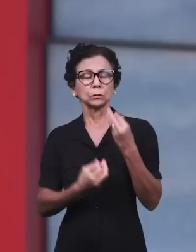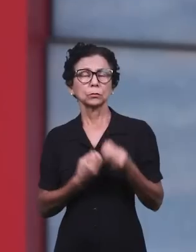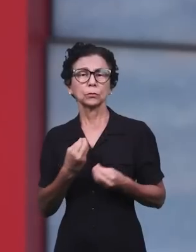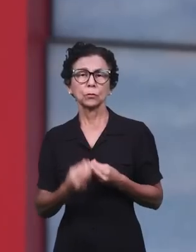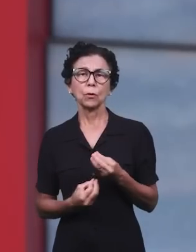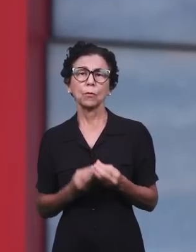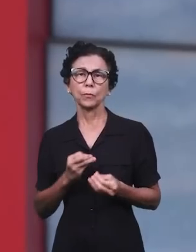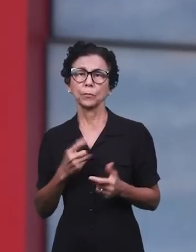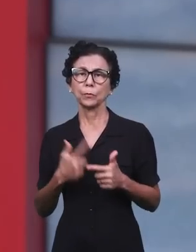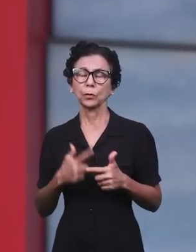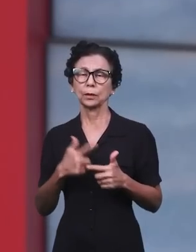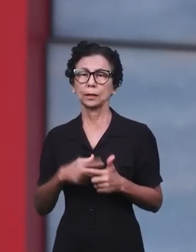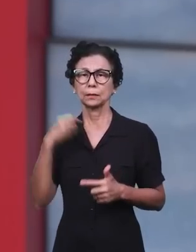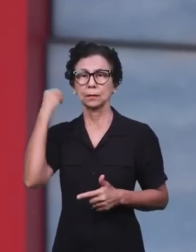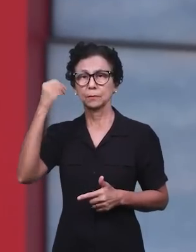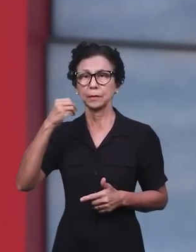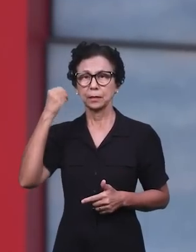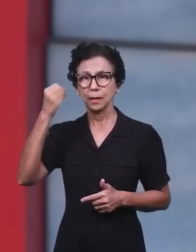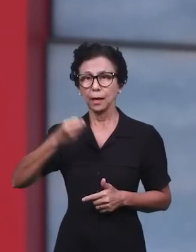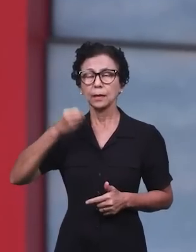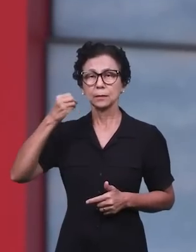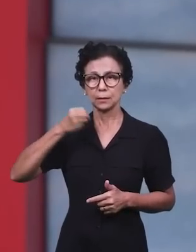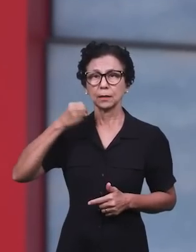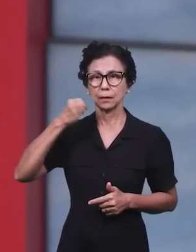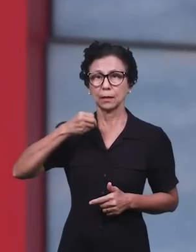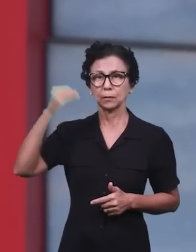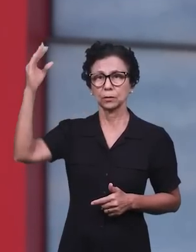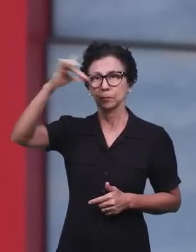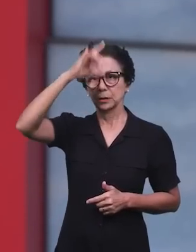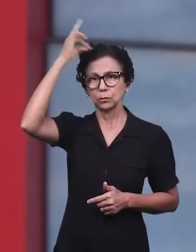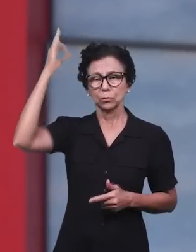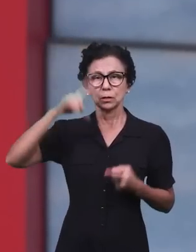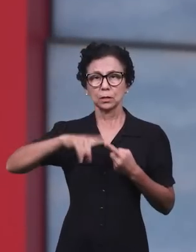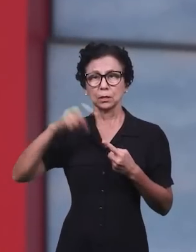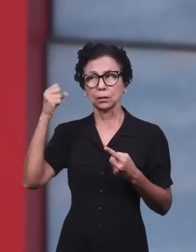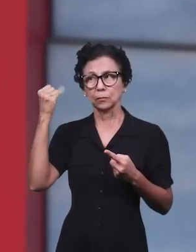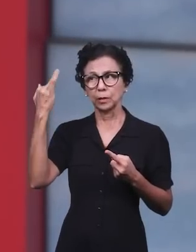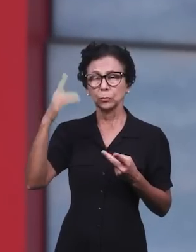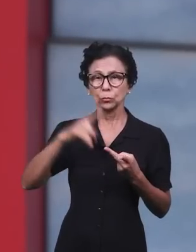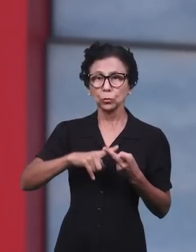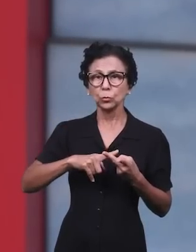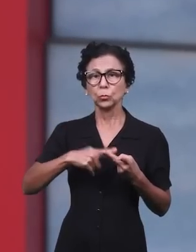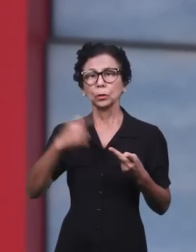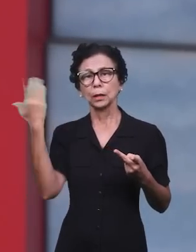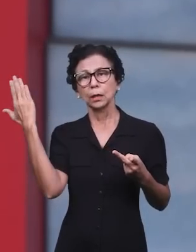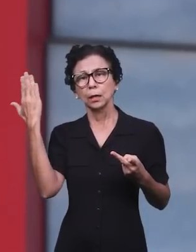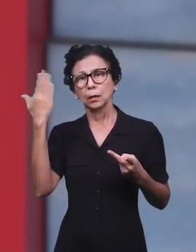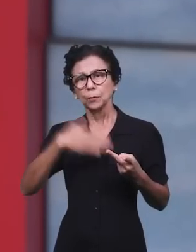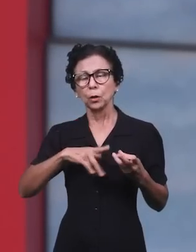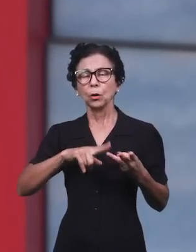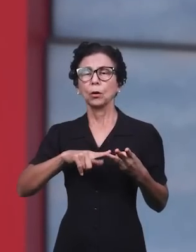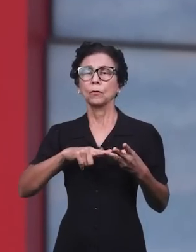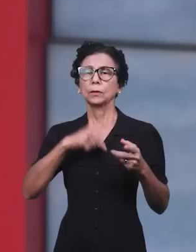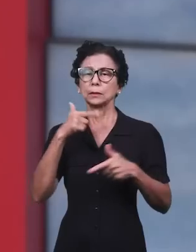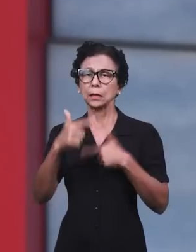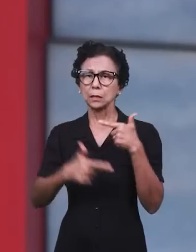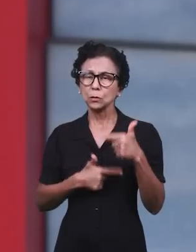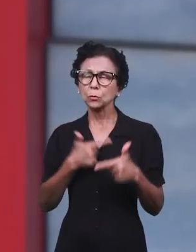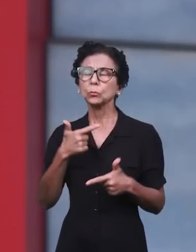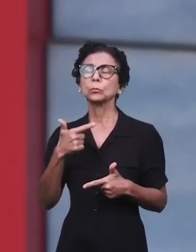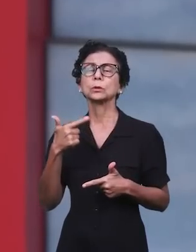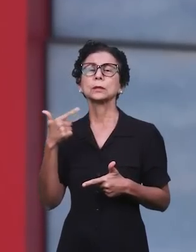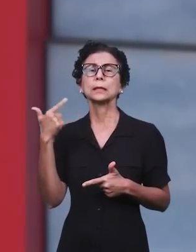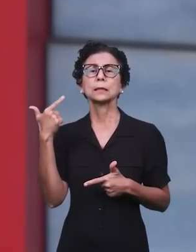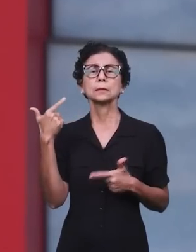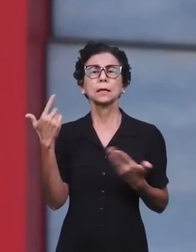Espírito Santo. Na luta, na prova, no jejum, na madrugada, na EBD, nos cultos, no trabalho, na evangelização em casa, no testemunho das